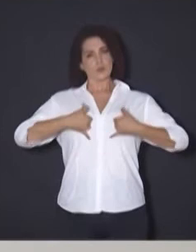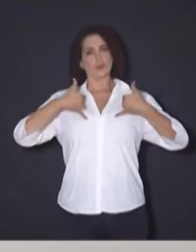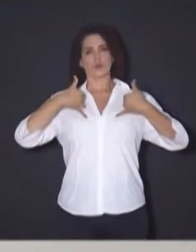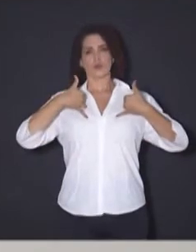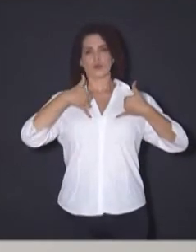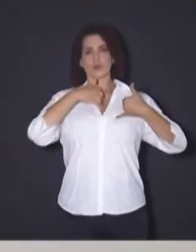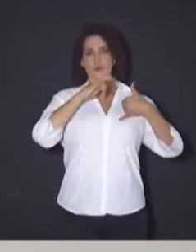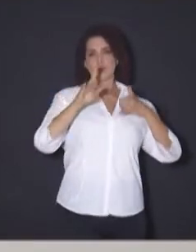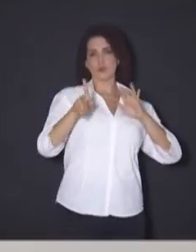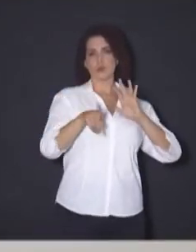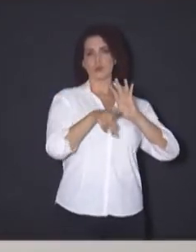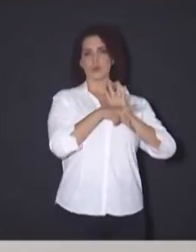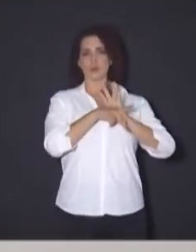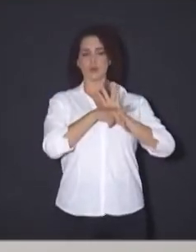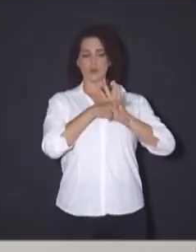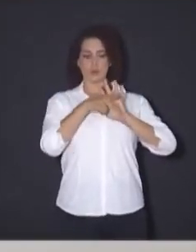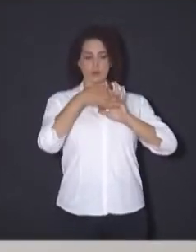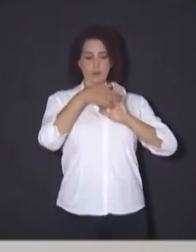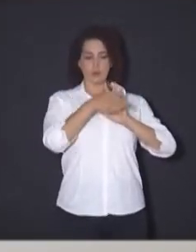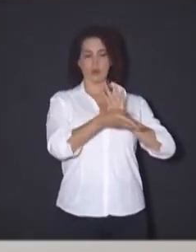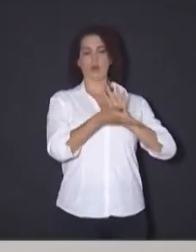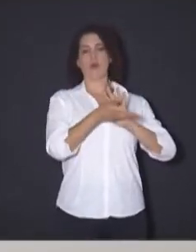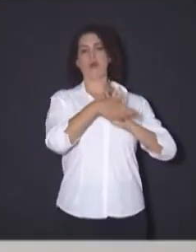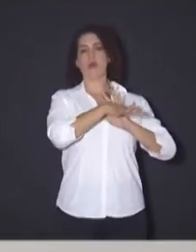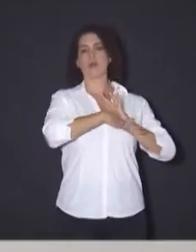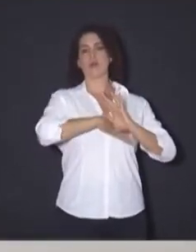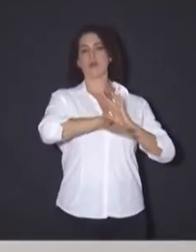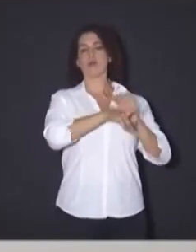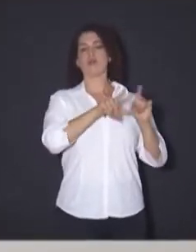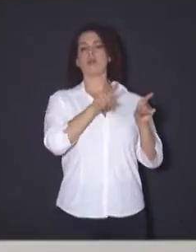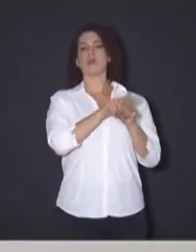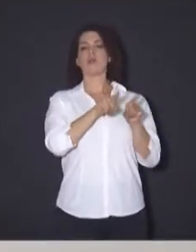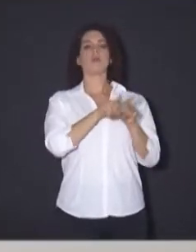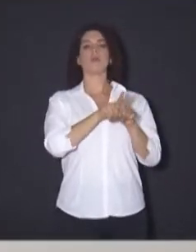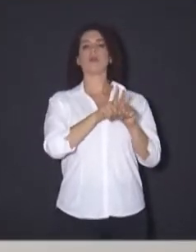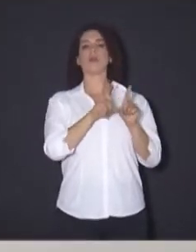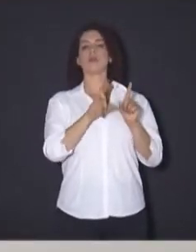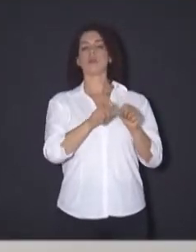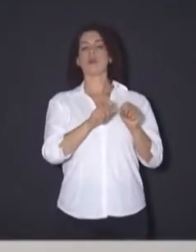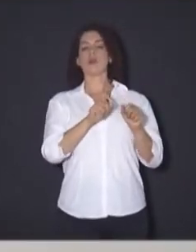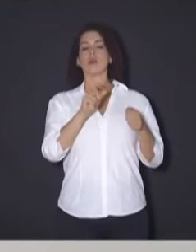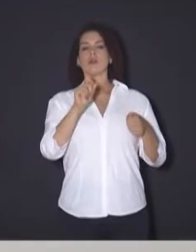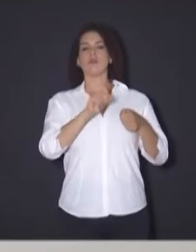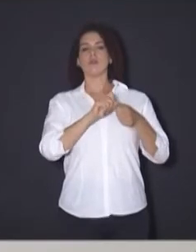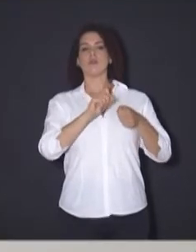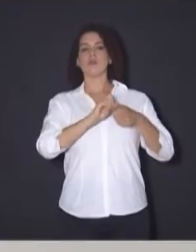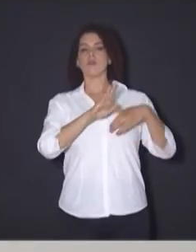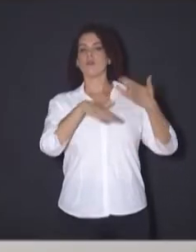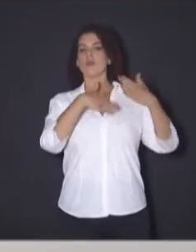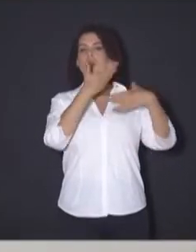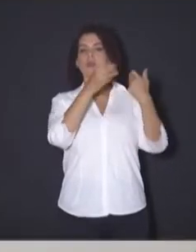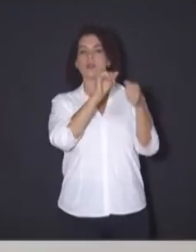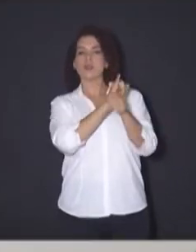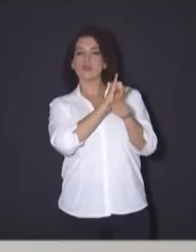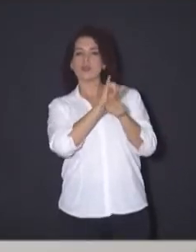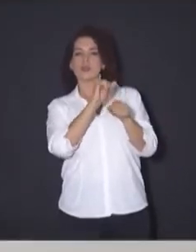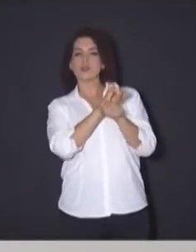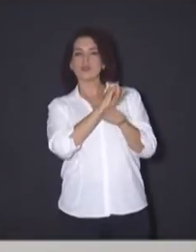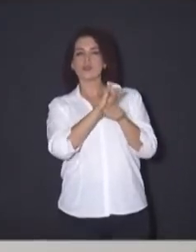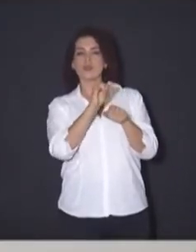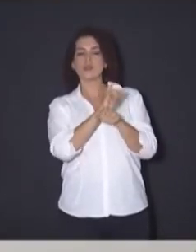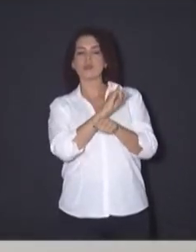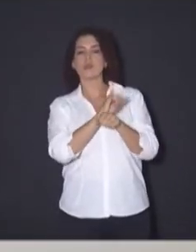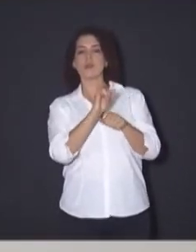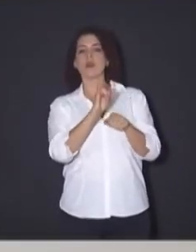território ele tem possibilidades aí sim de construir alternativas a partir